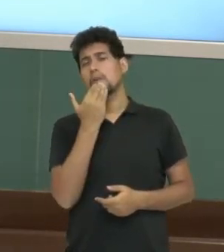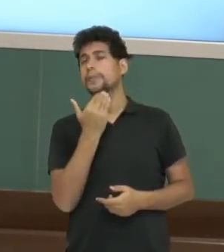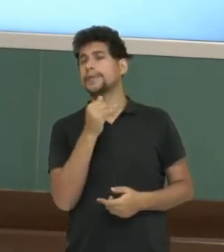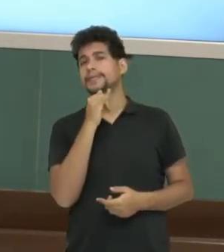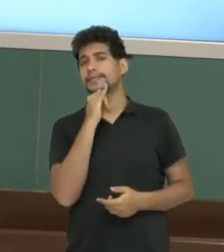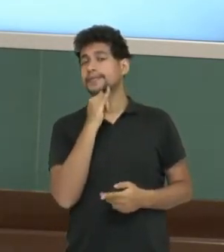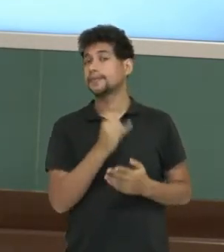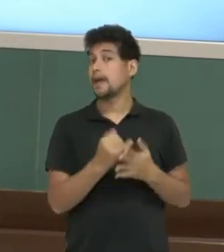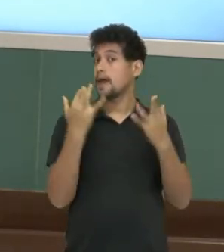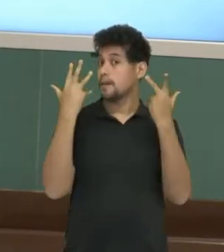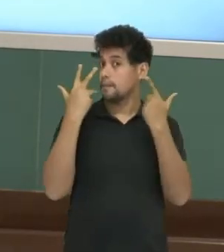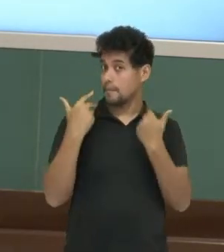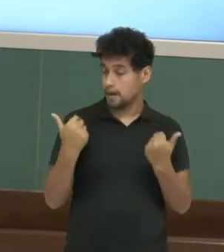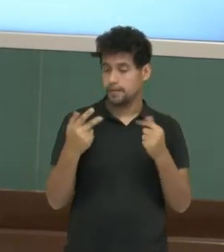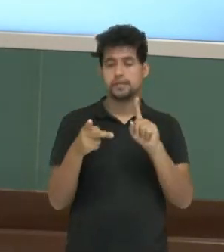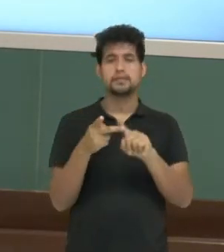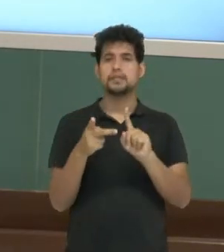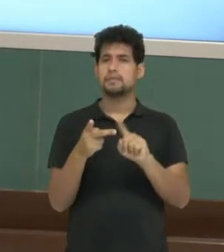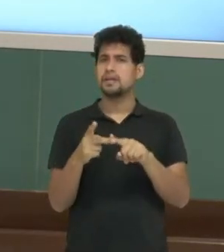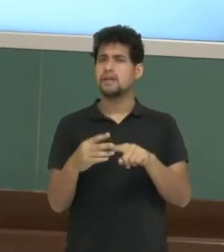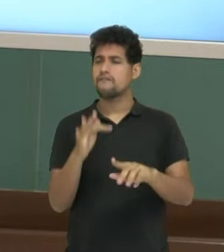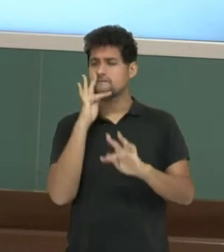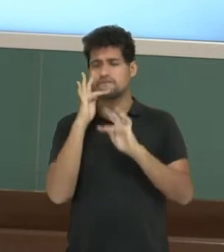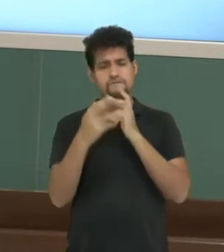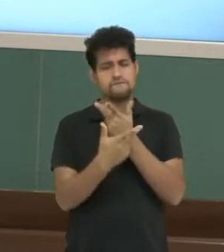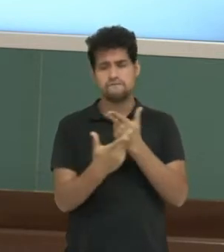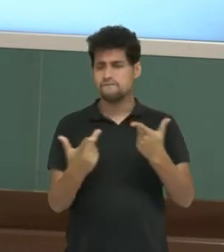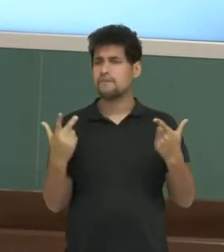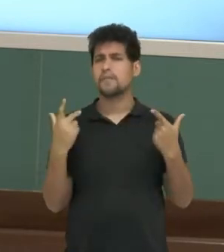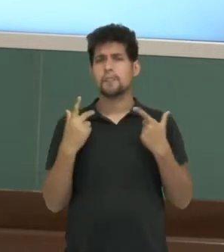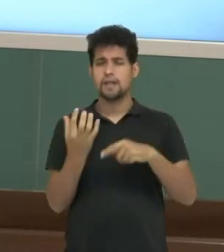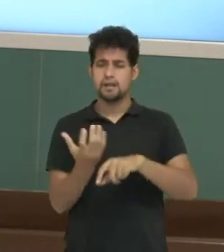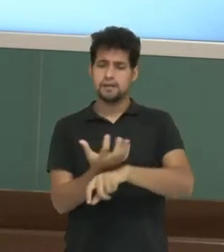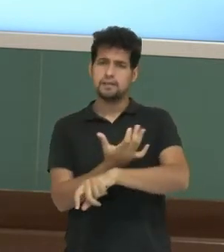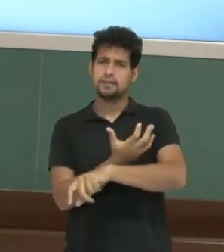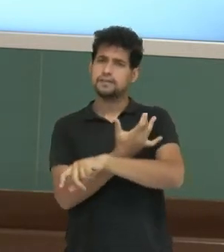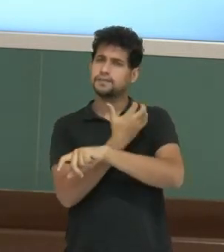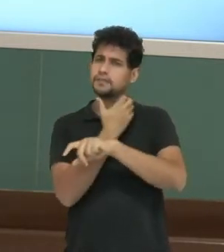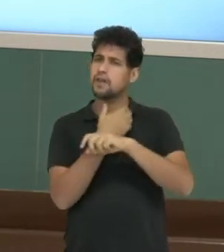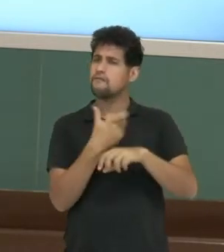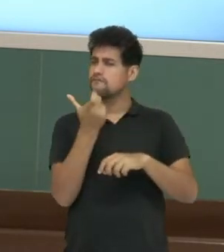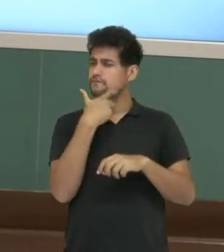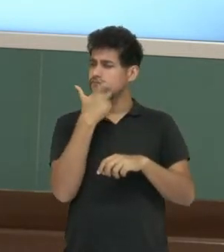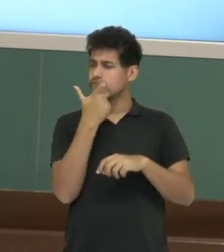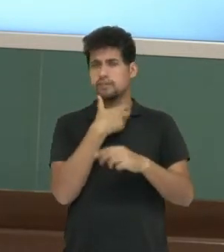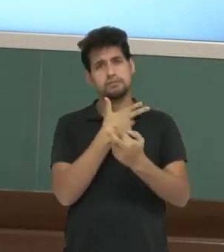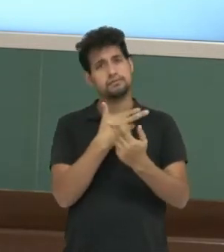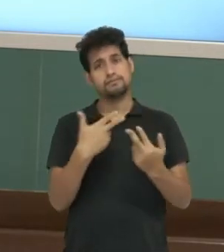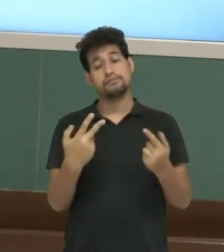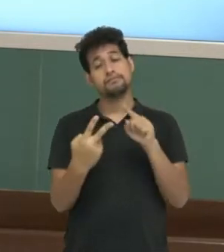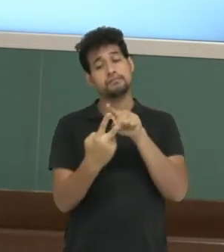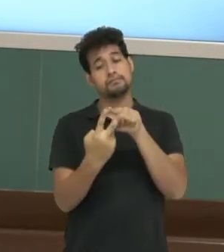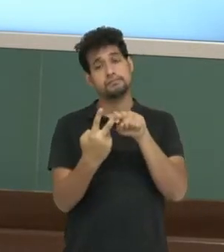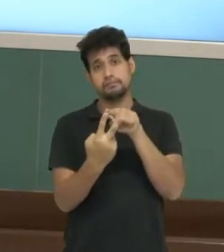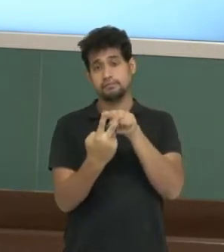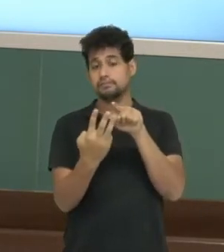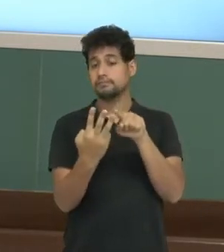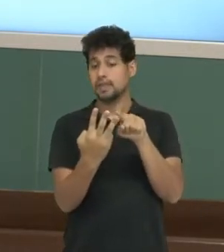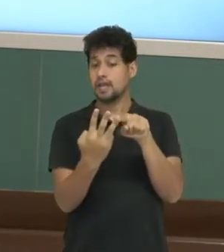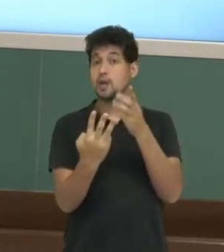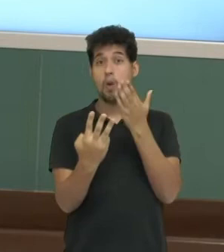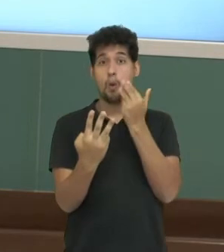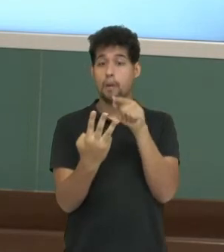de animais e de vegetais. Ou seja, não é nem carnívoro e nem herbívoro, porque se alimentam dos dois, tanto